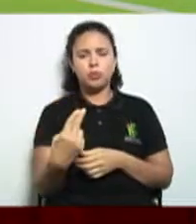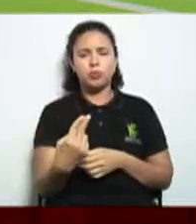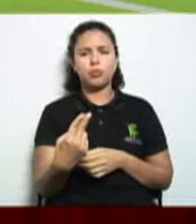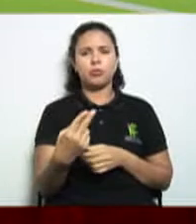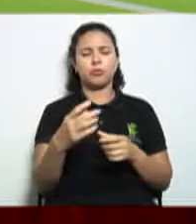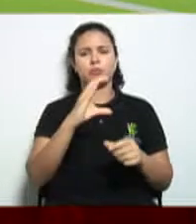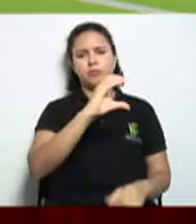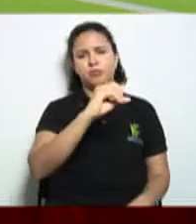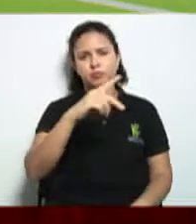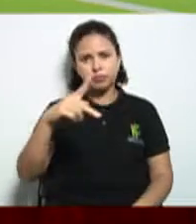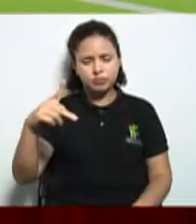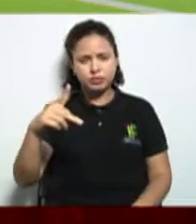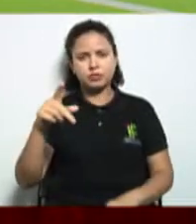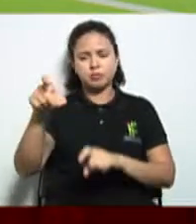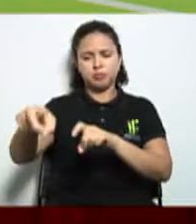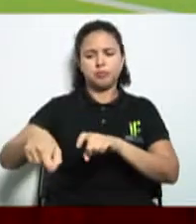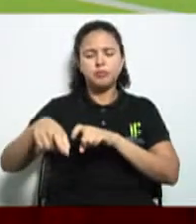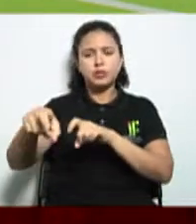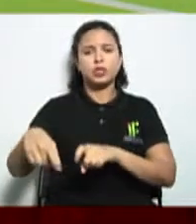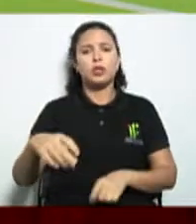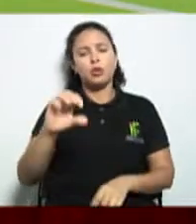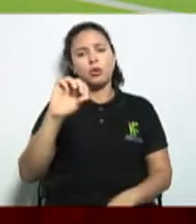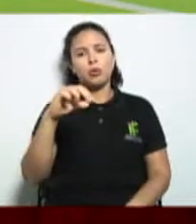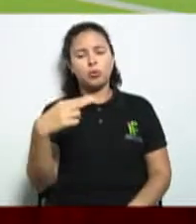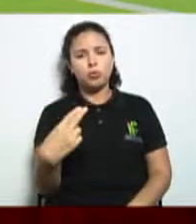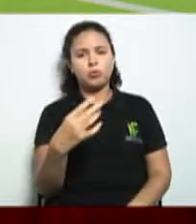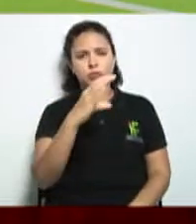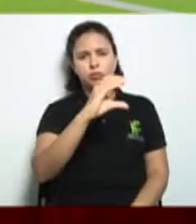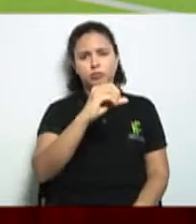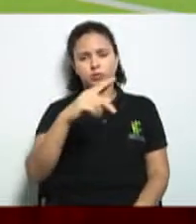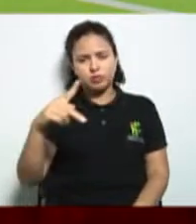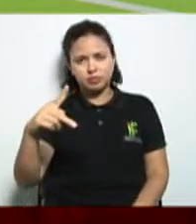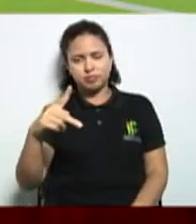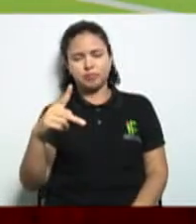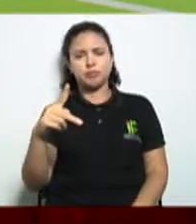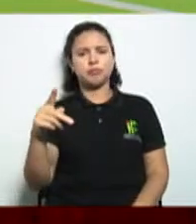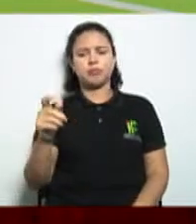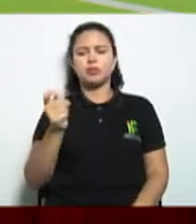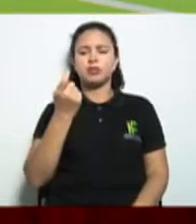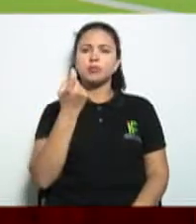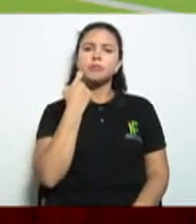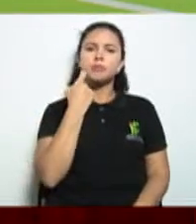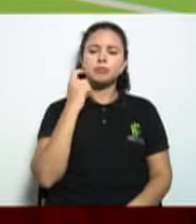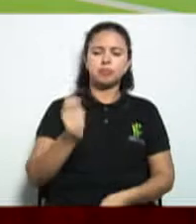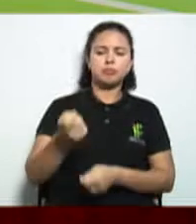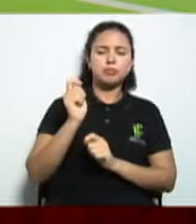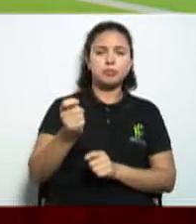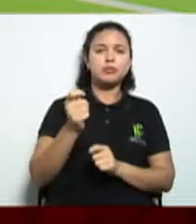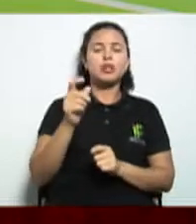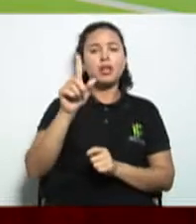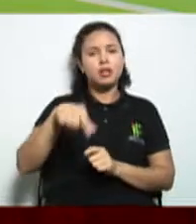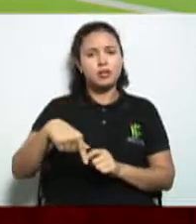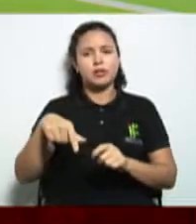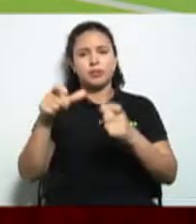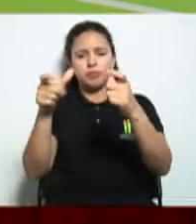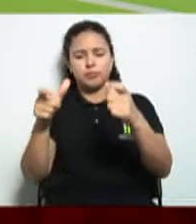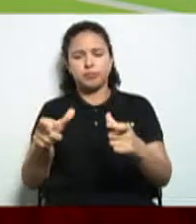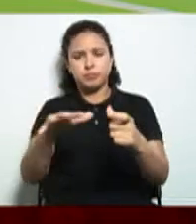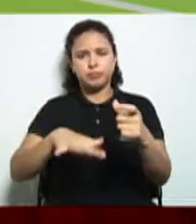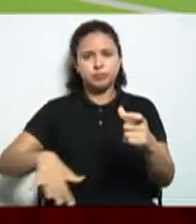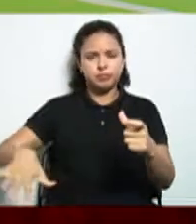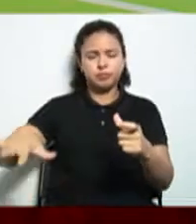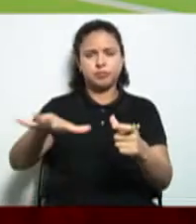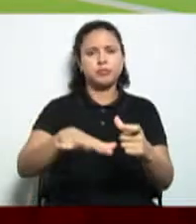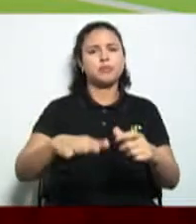numa cooperativa agropecuária, ou na piscicultura, ou de grãos. Mas eu tenho que ser nesse espaço profissional. E vocês viram, tem que